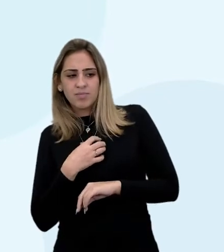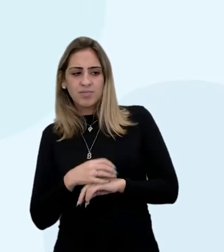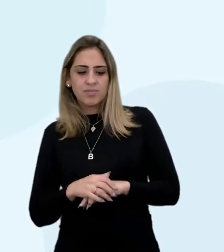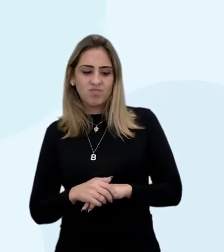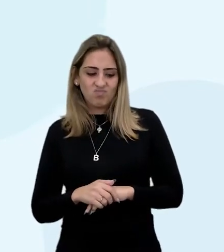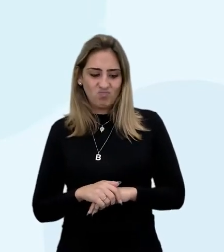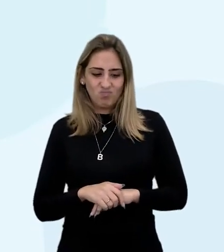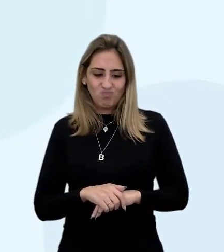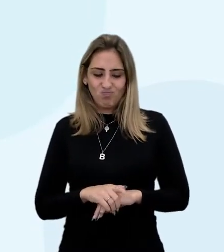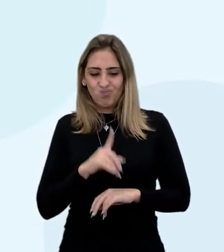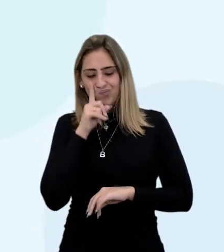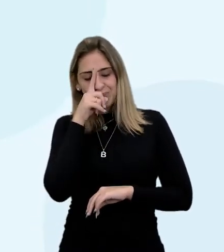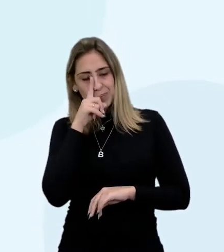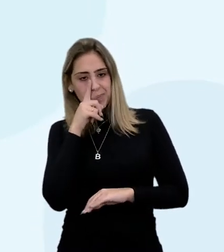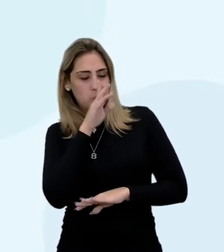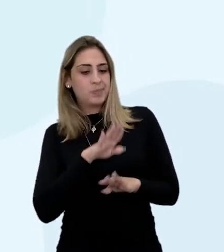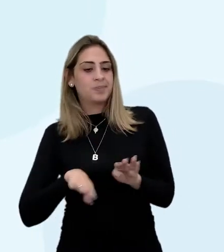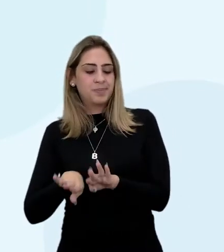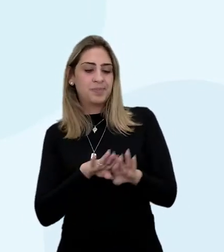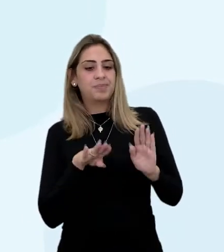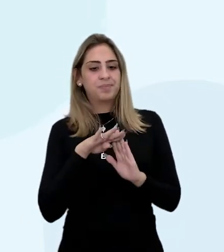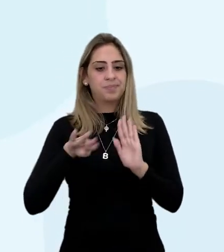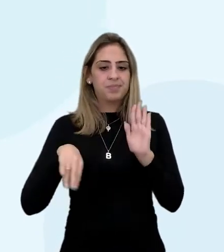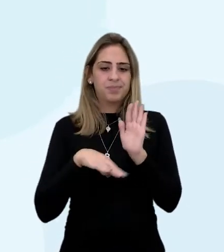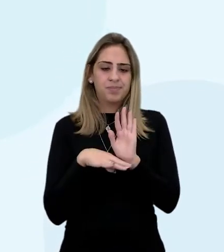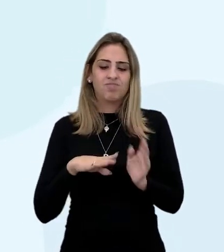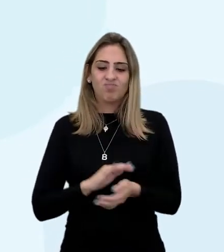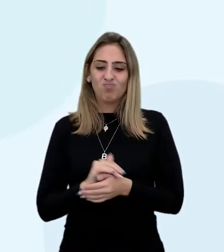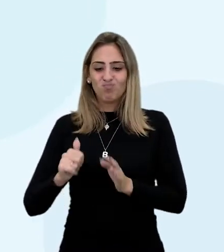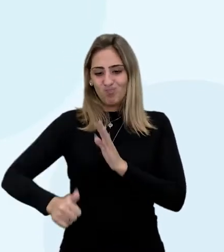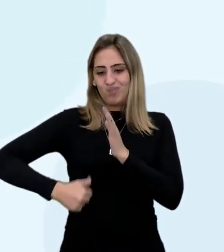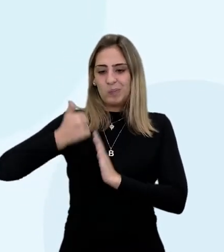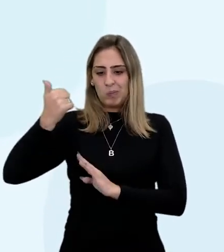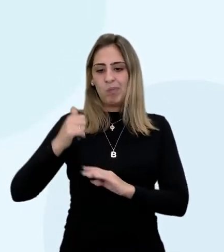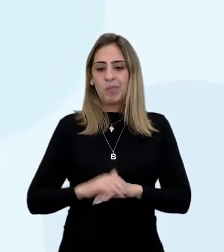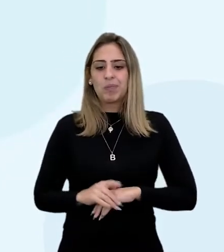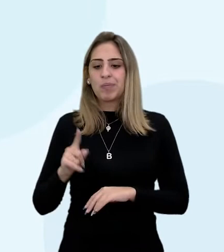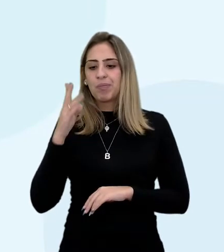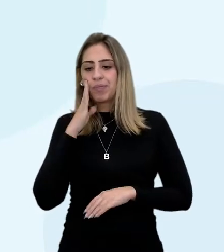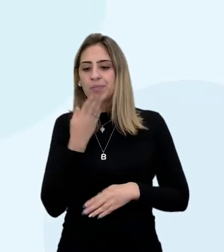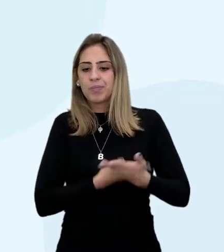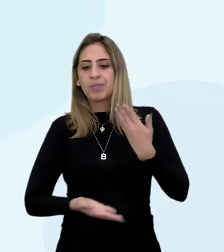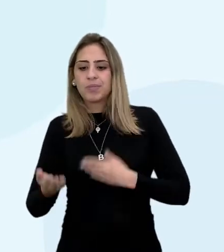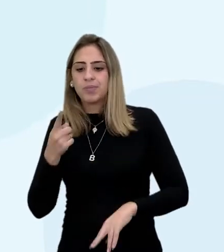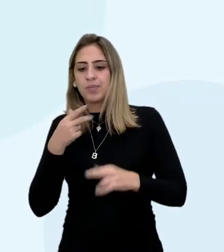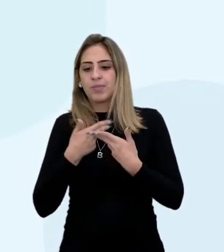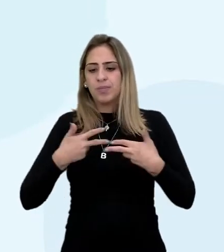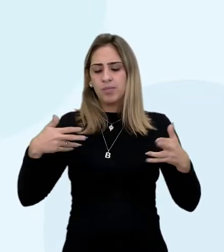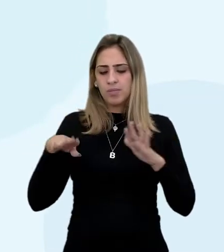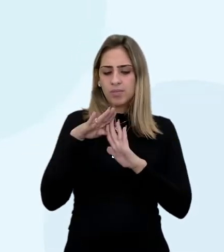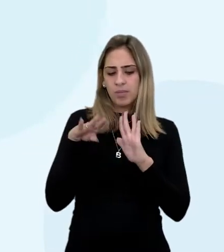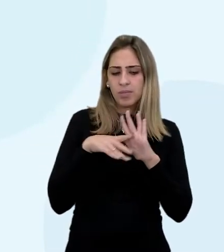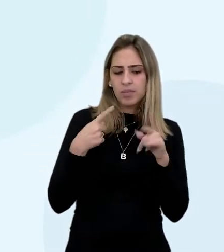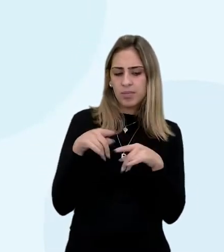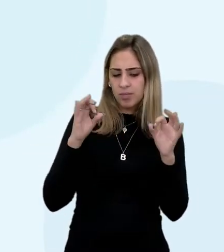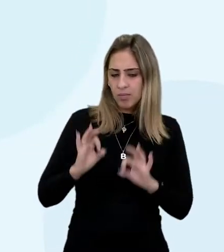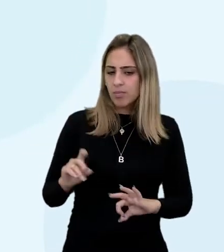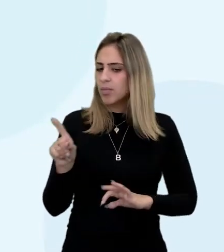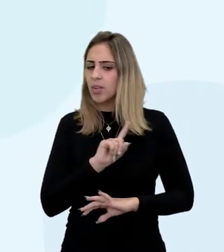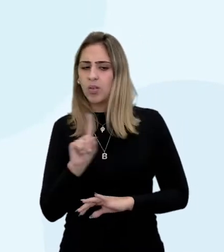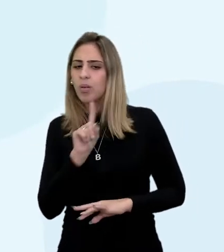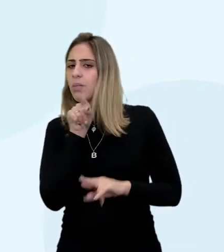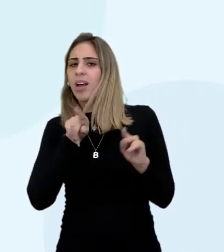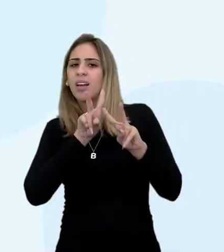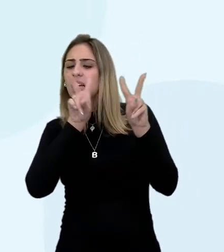é característico de classes baixas ou de minorias. E para que evite esses rótulos, porque justamente não é